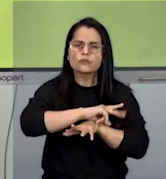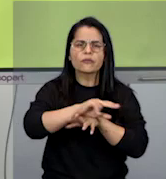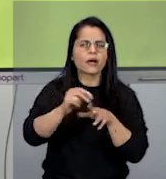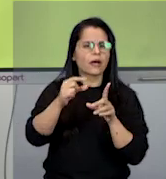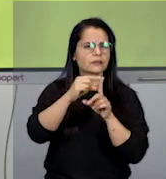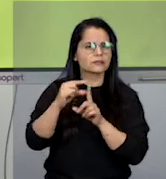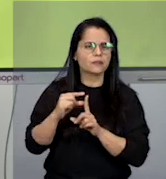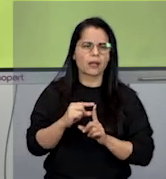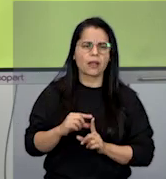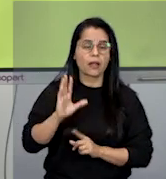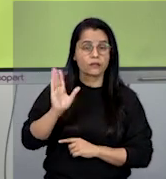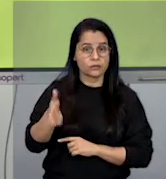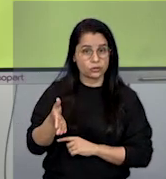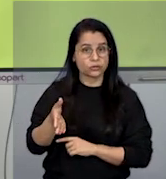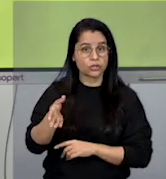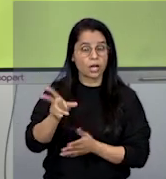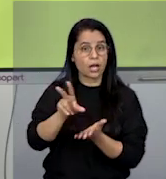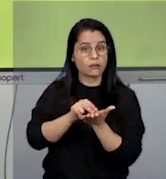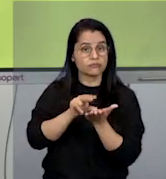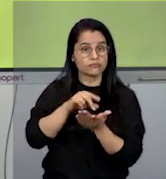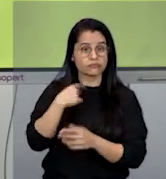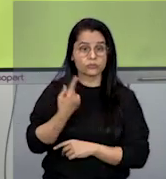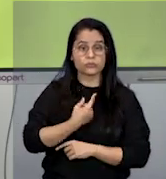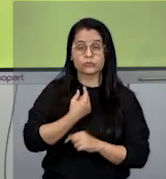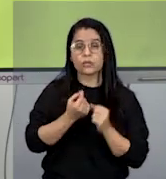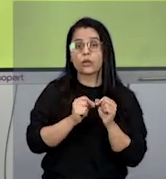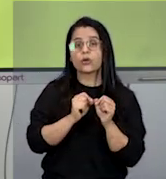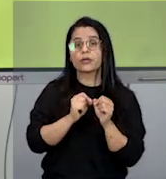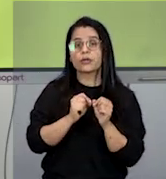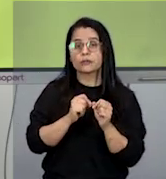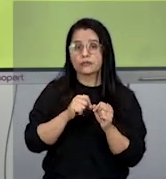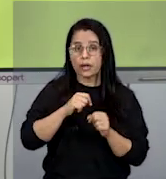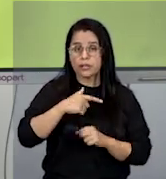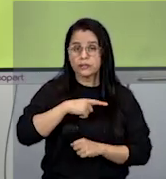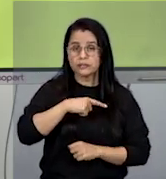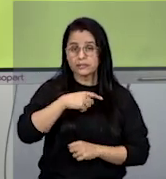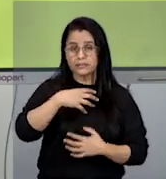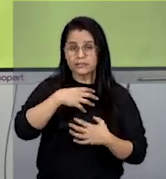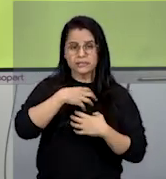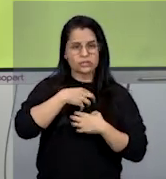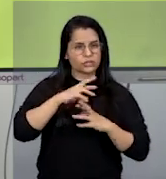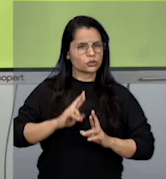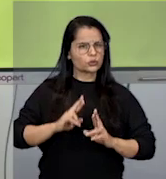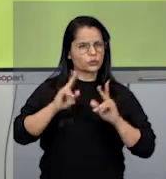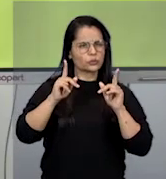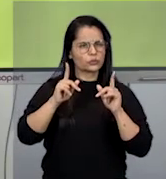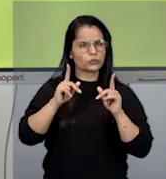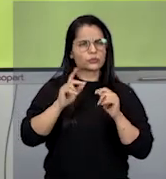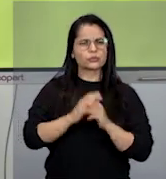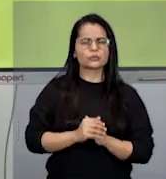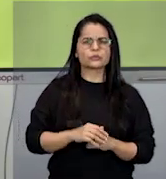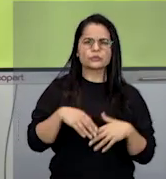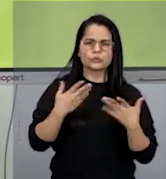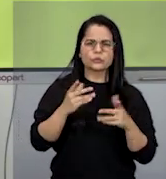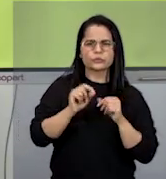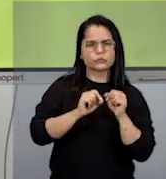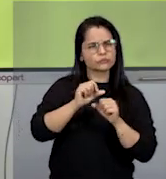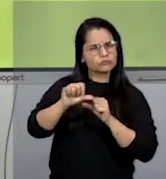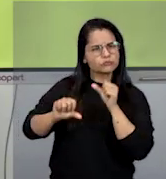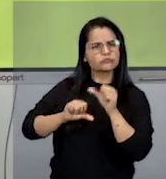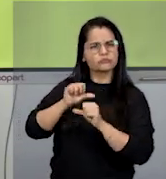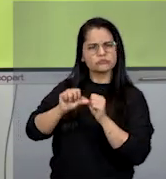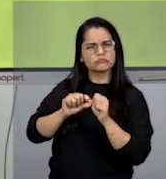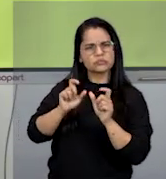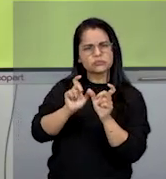que já estão dentro do nosso vocabulário vão tomando sentidos diferentes. Então isso vira uma